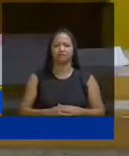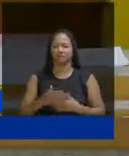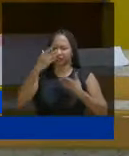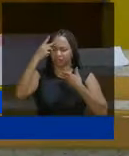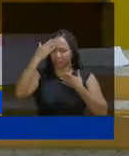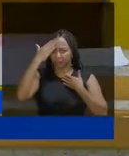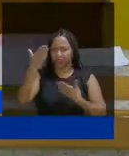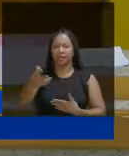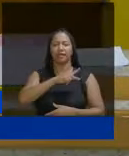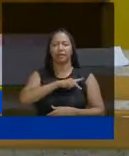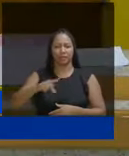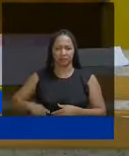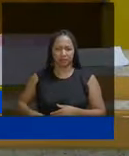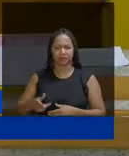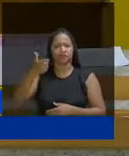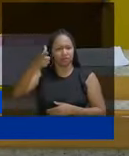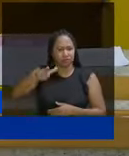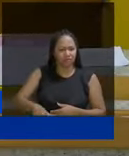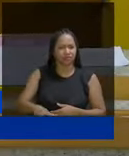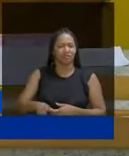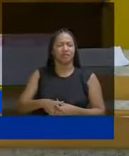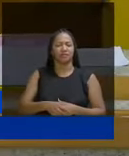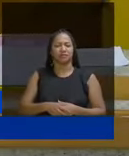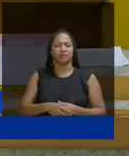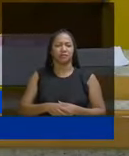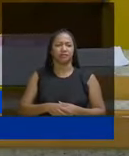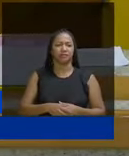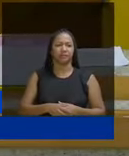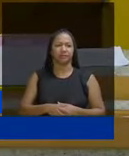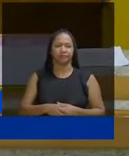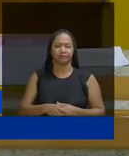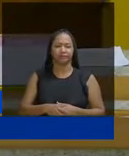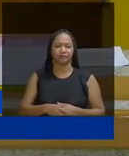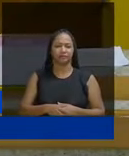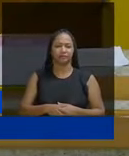Obrigado, presidente. Estou Foco no novamente desembargador aqui Carlos Antônio. com